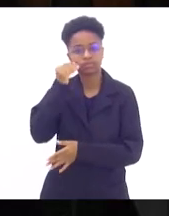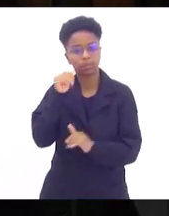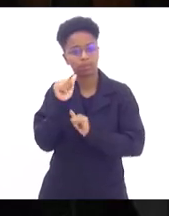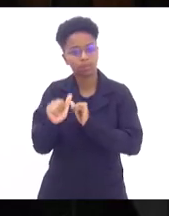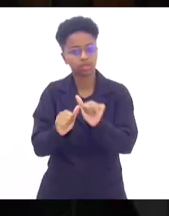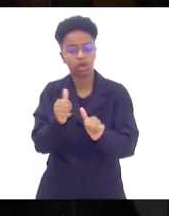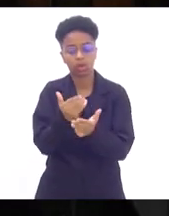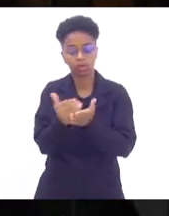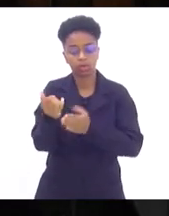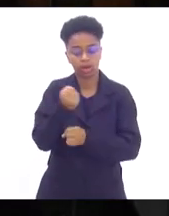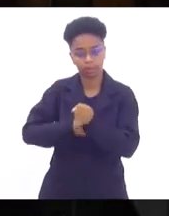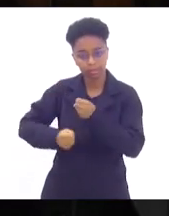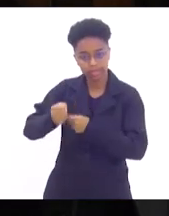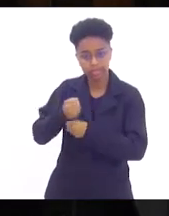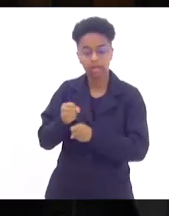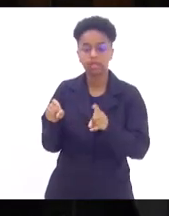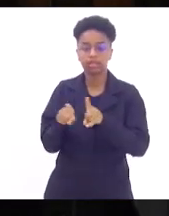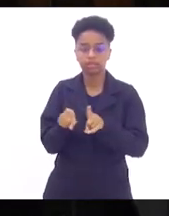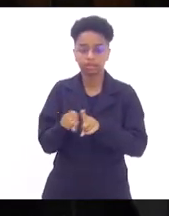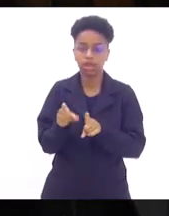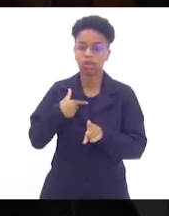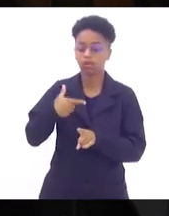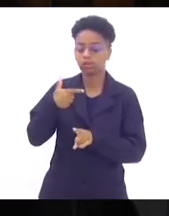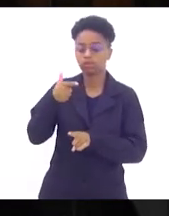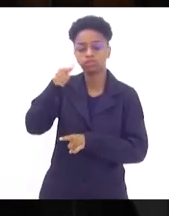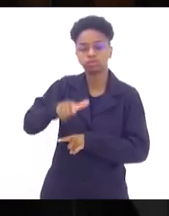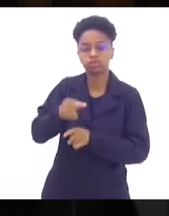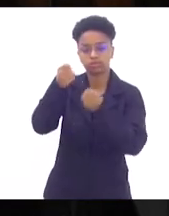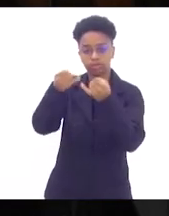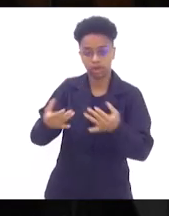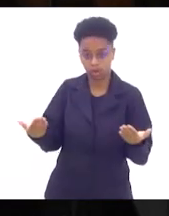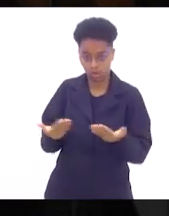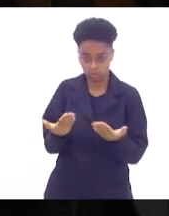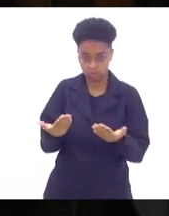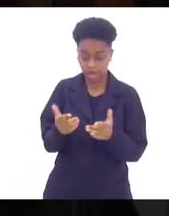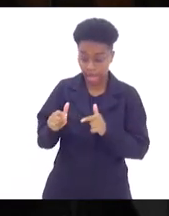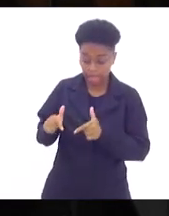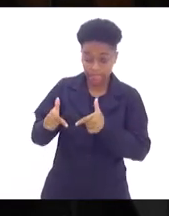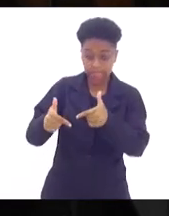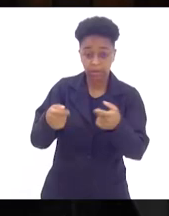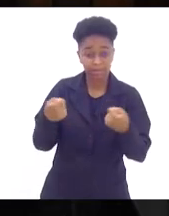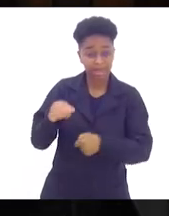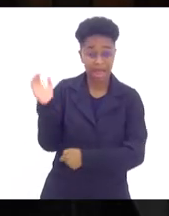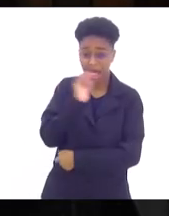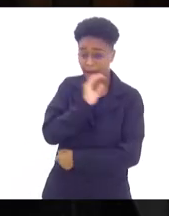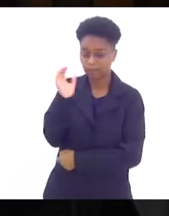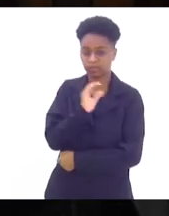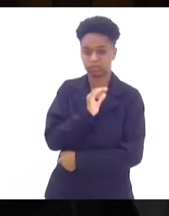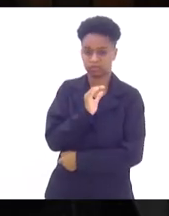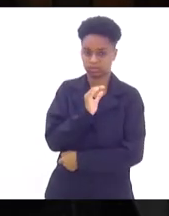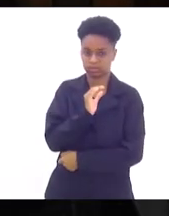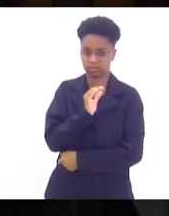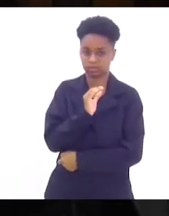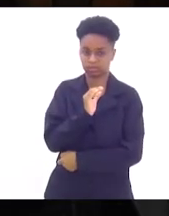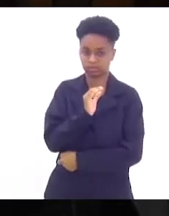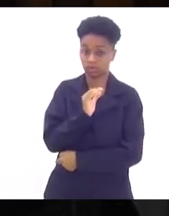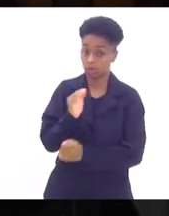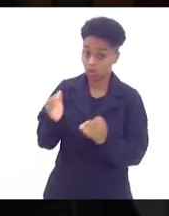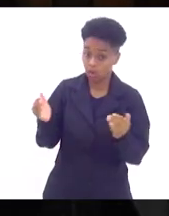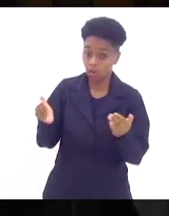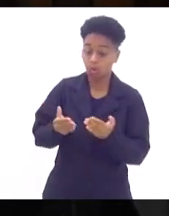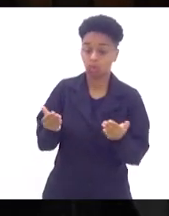passado e que era o reiterar hoje aqui na Tribuna as ações precisam ser rápidas hoje